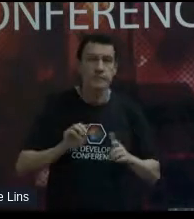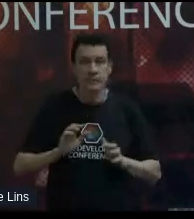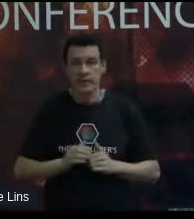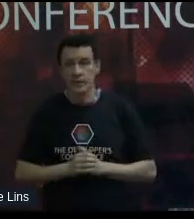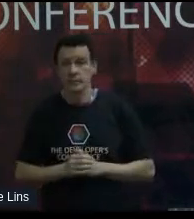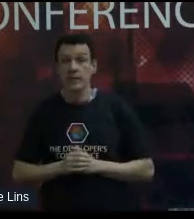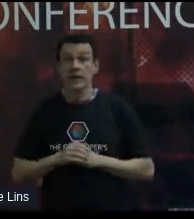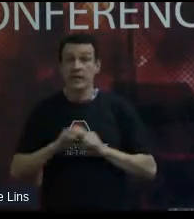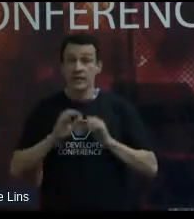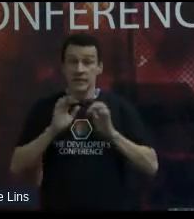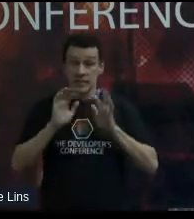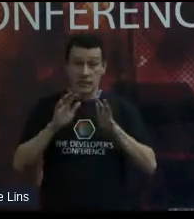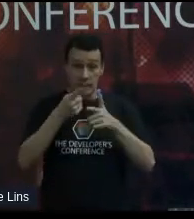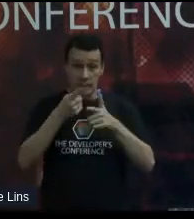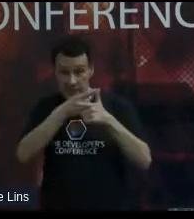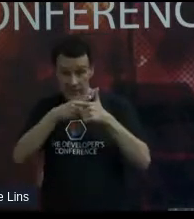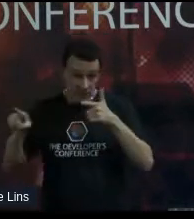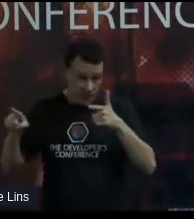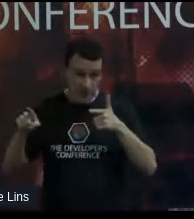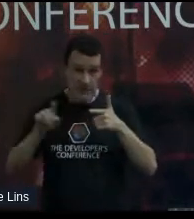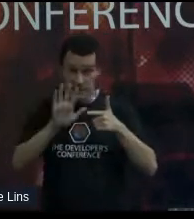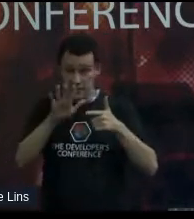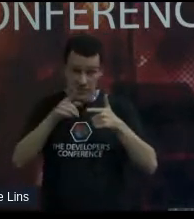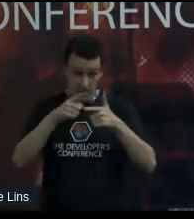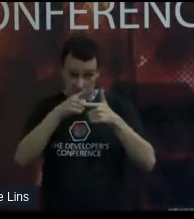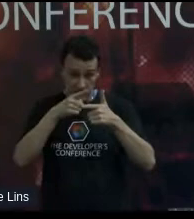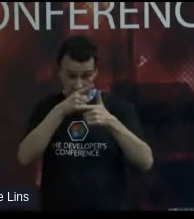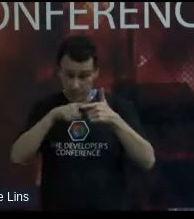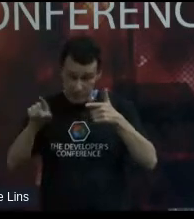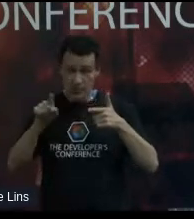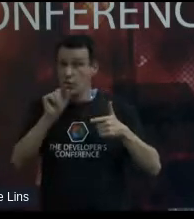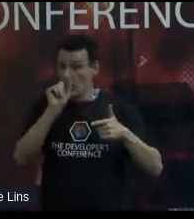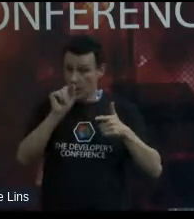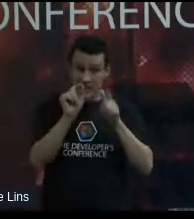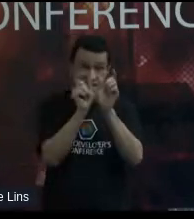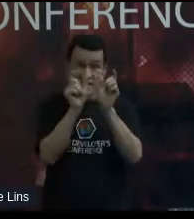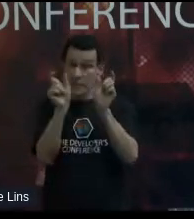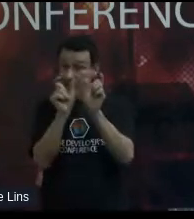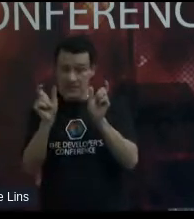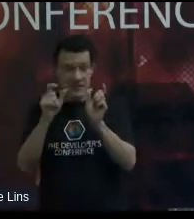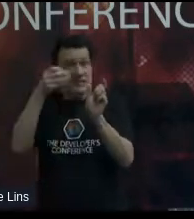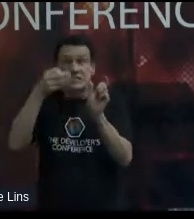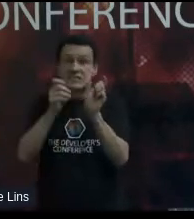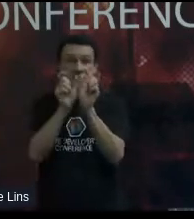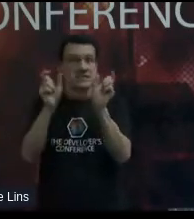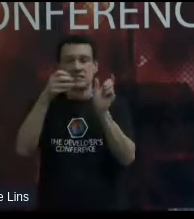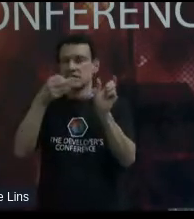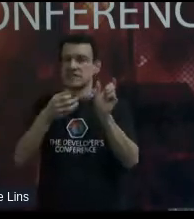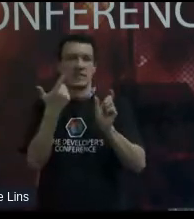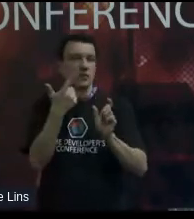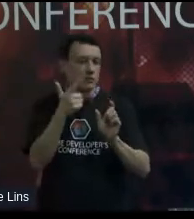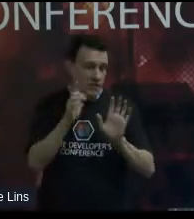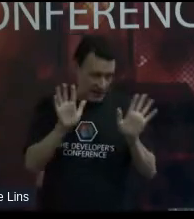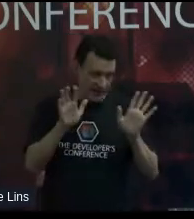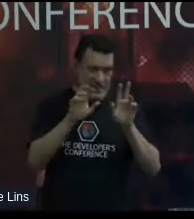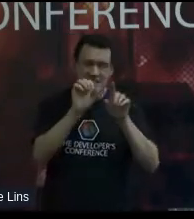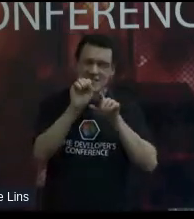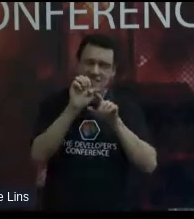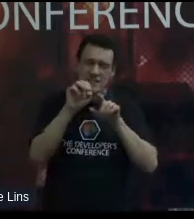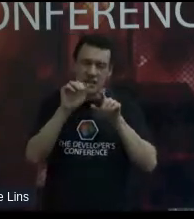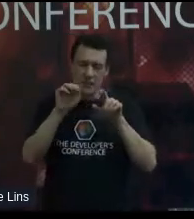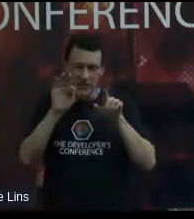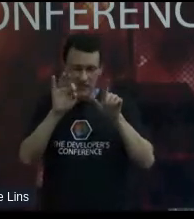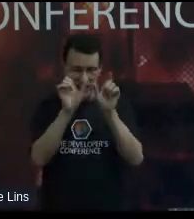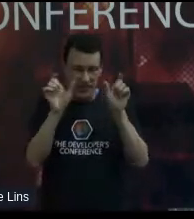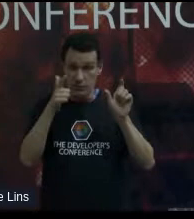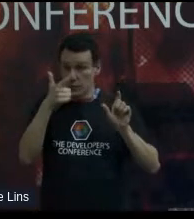interfaces digitais com títulos não semanticamente codificados é impedir que usuários de leitores